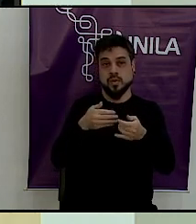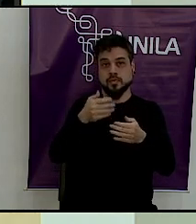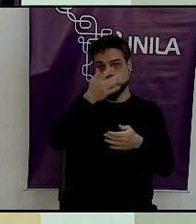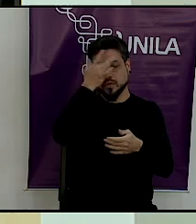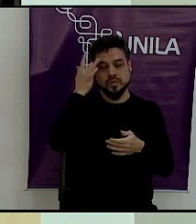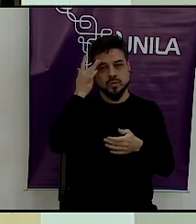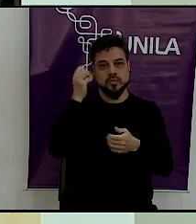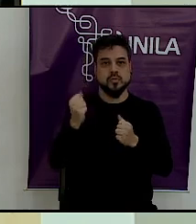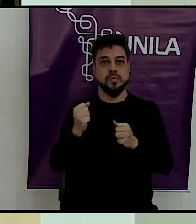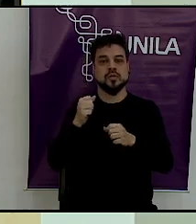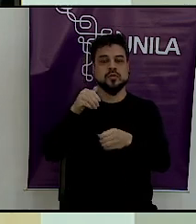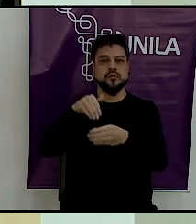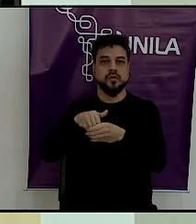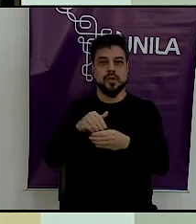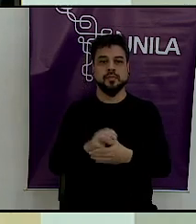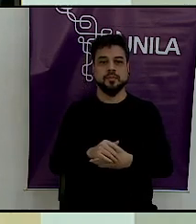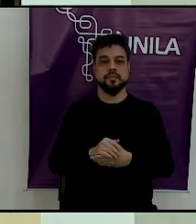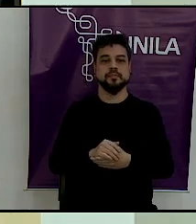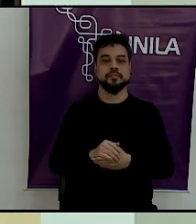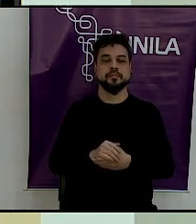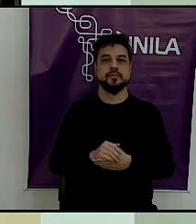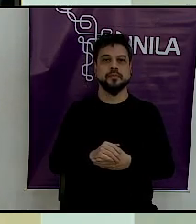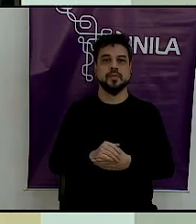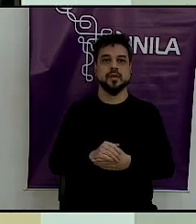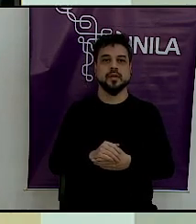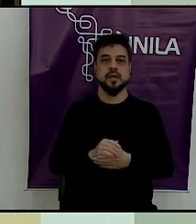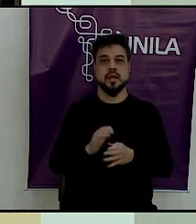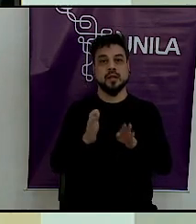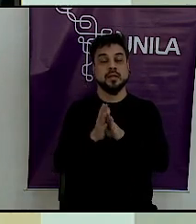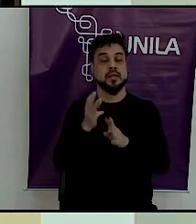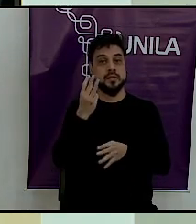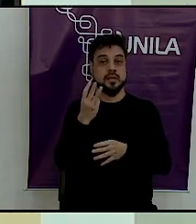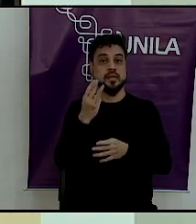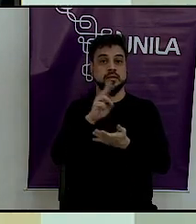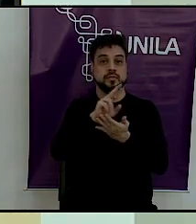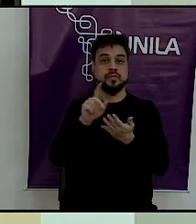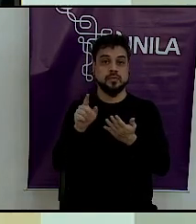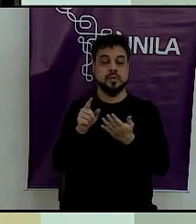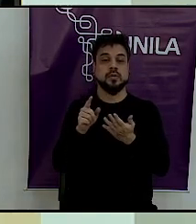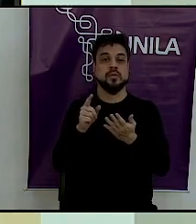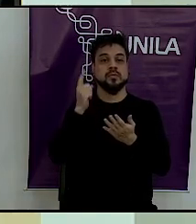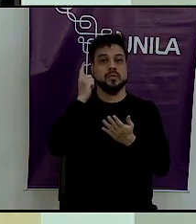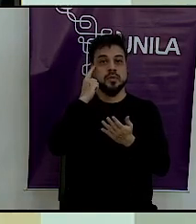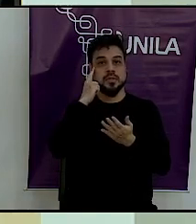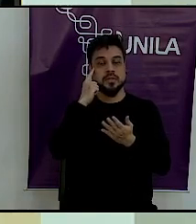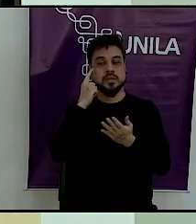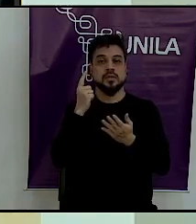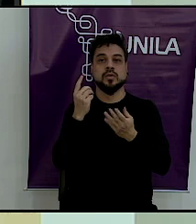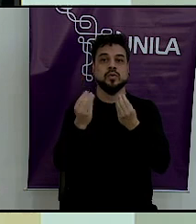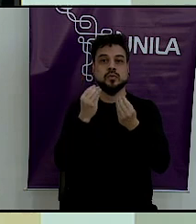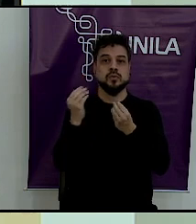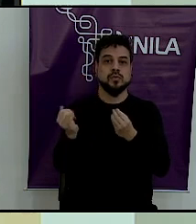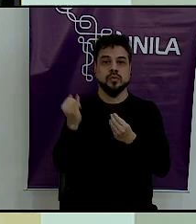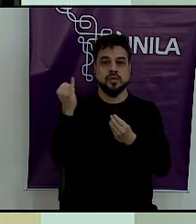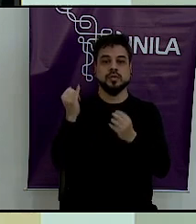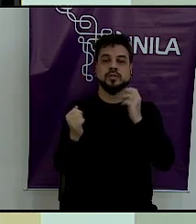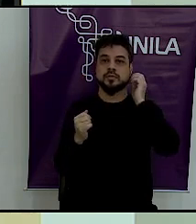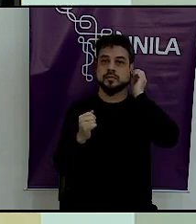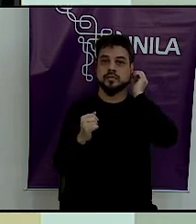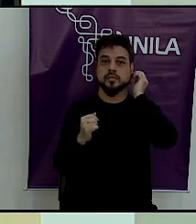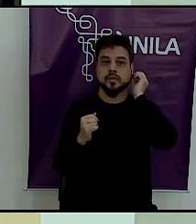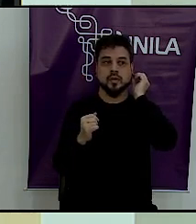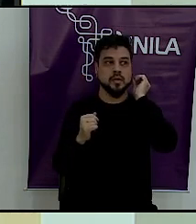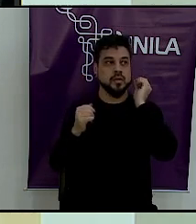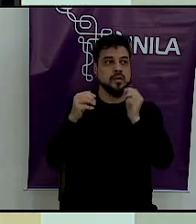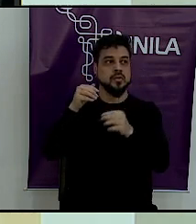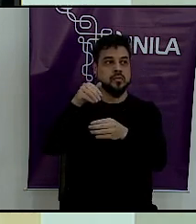até 3 ações, né? Para, numa análise das ações que considerar importante, votar